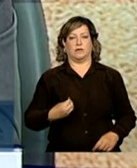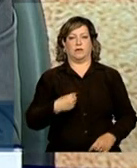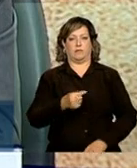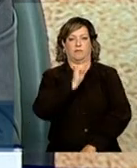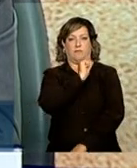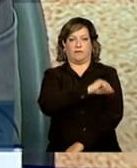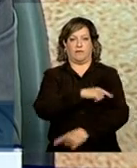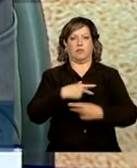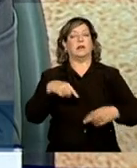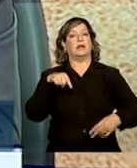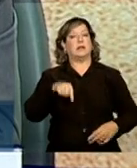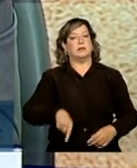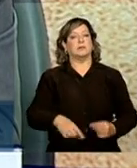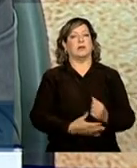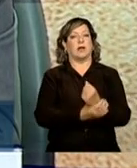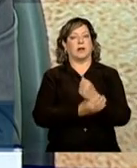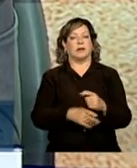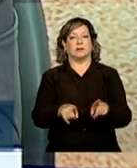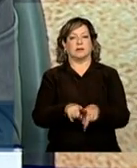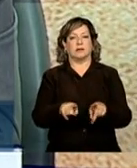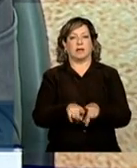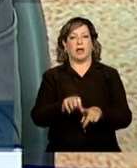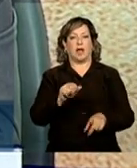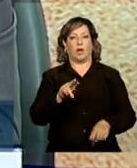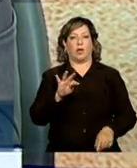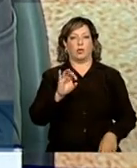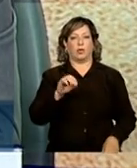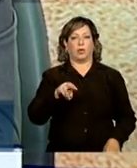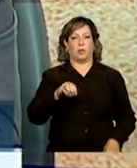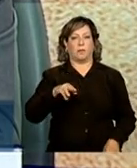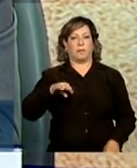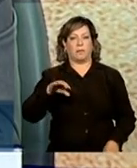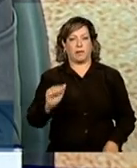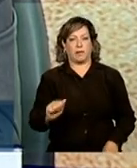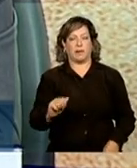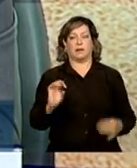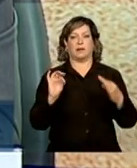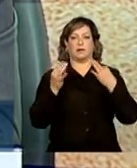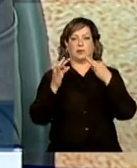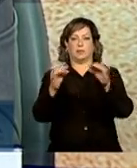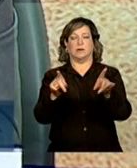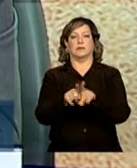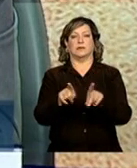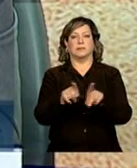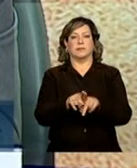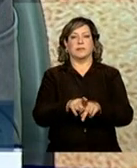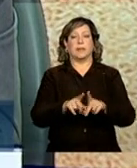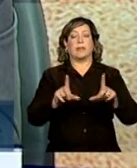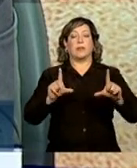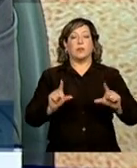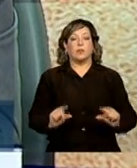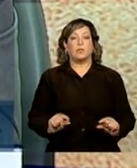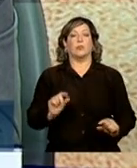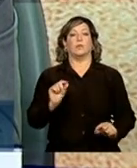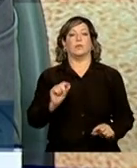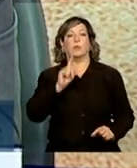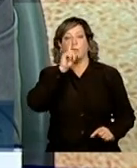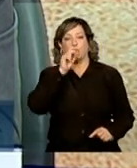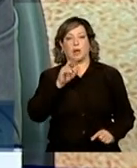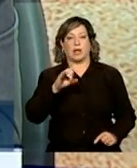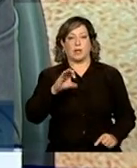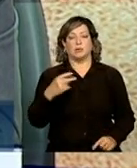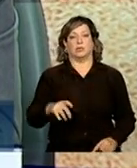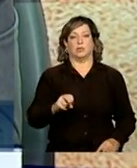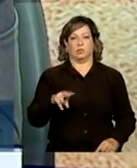também uma autonomia tecnológica que reduz e a vulnerabilidade do SUS Ou seja a gente pode ter certeza que esse